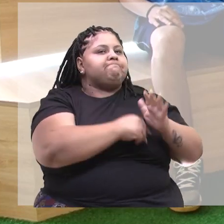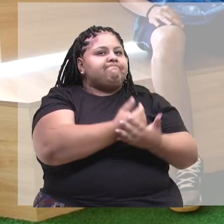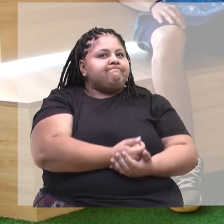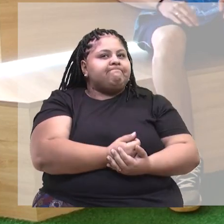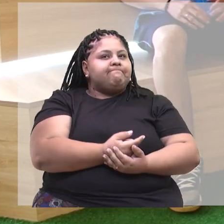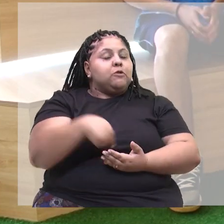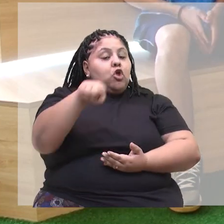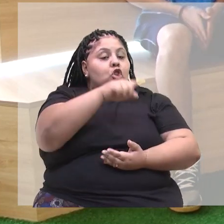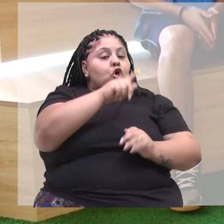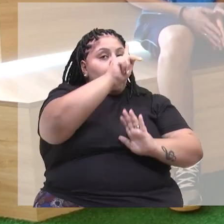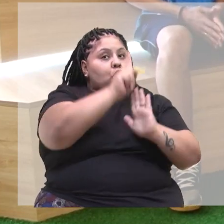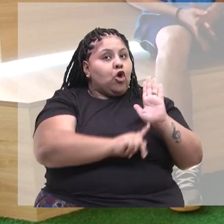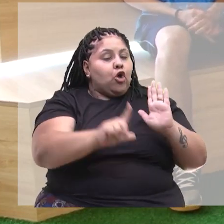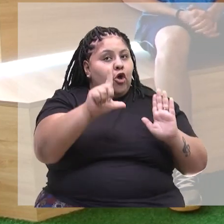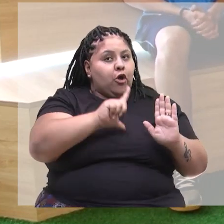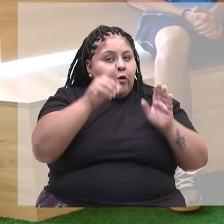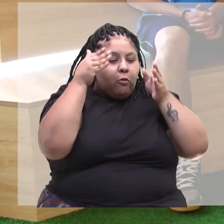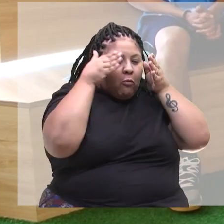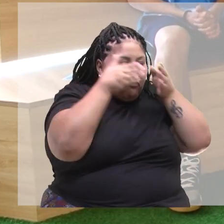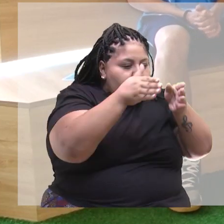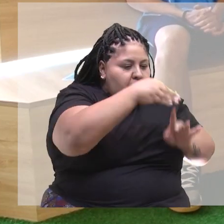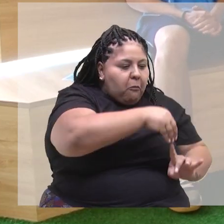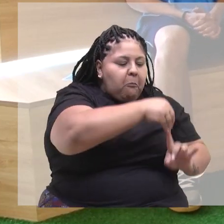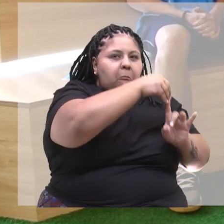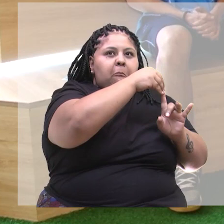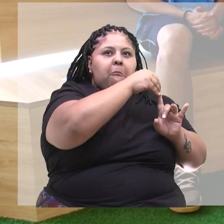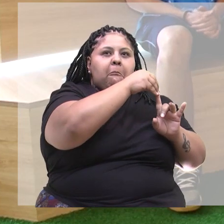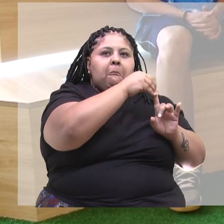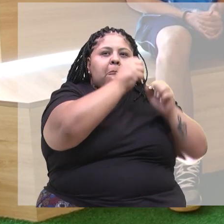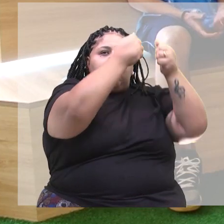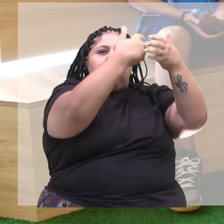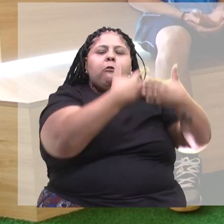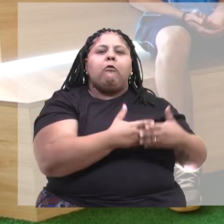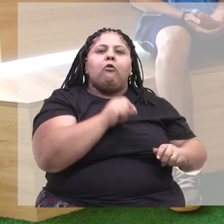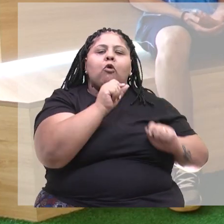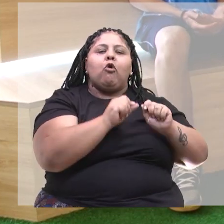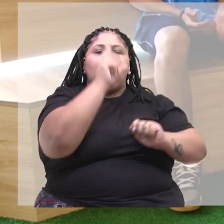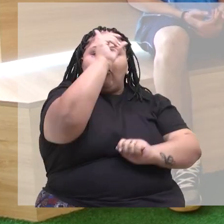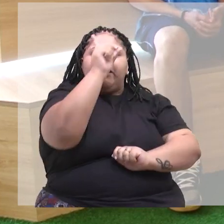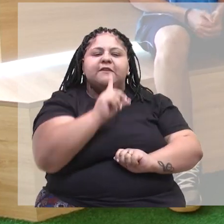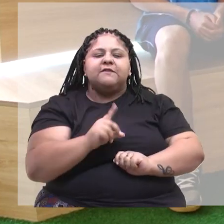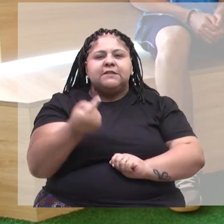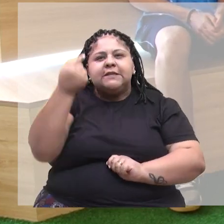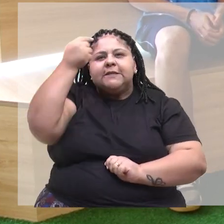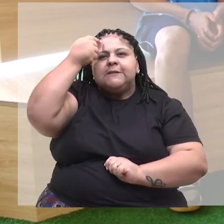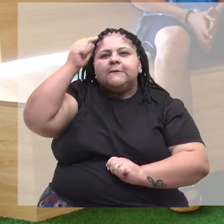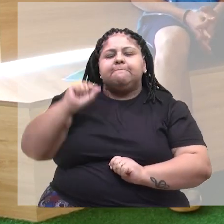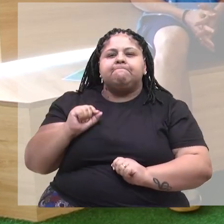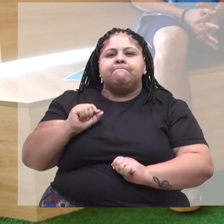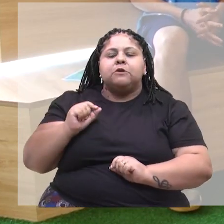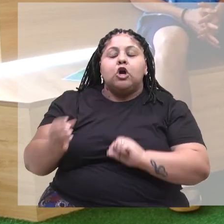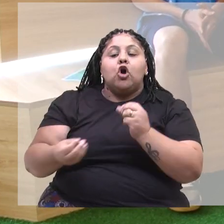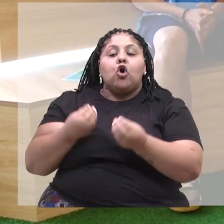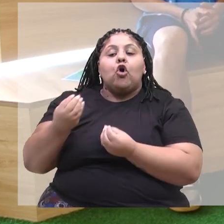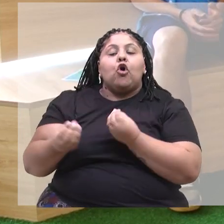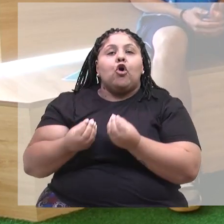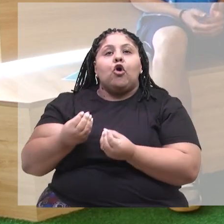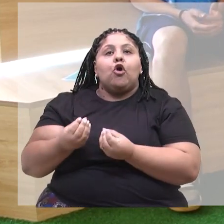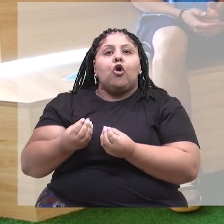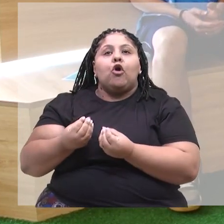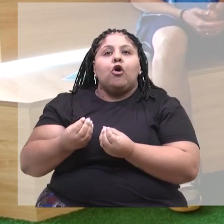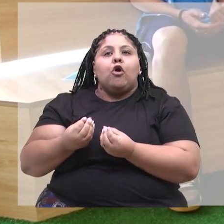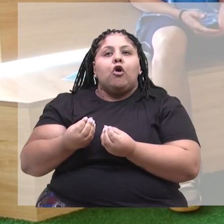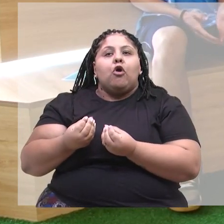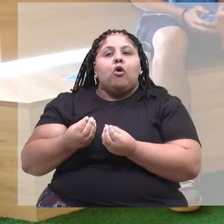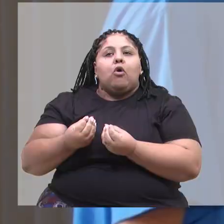projeto. Então, o nosso projeto ele teve como foco principal explicar o que é a deficiência intelectual. Então,